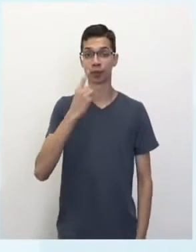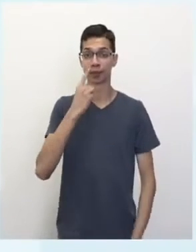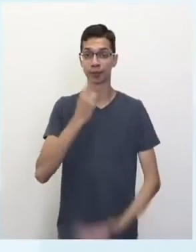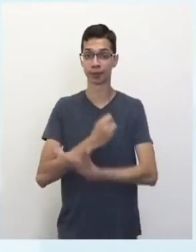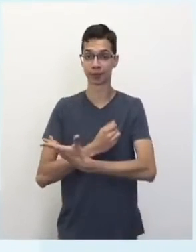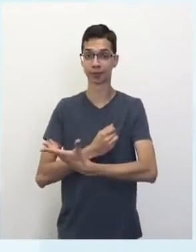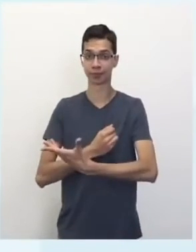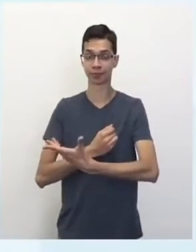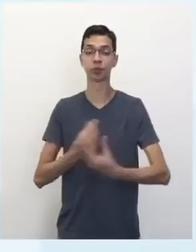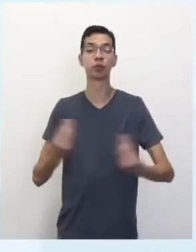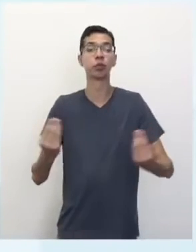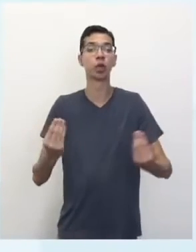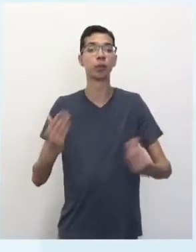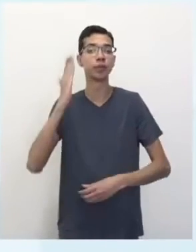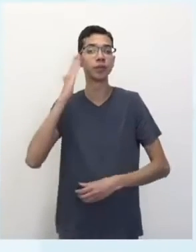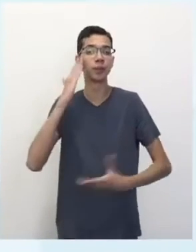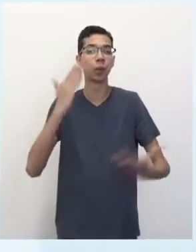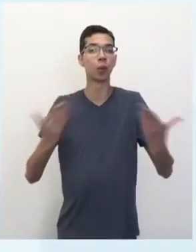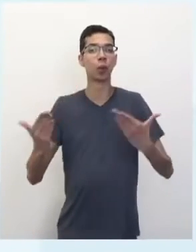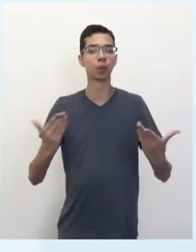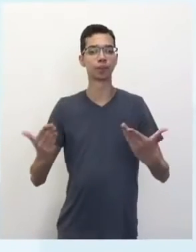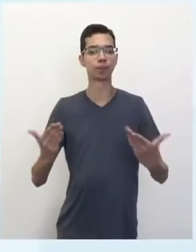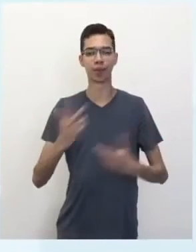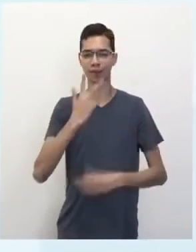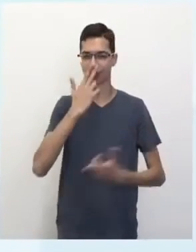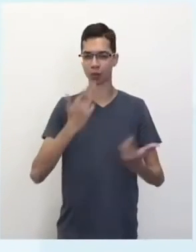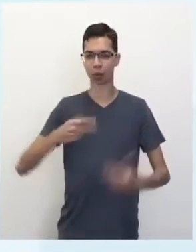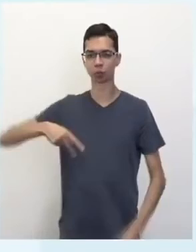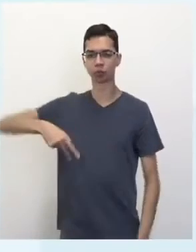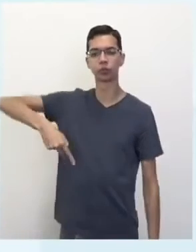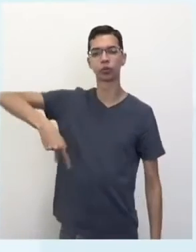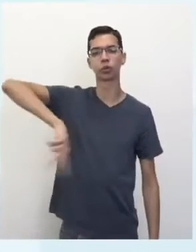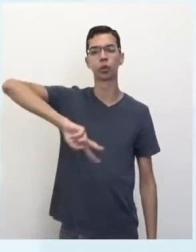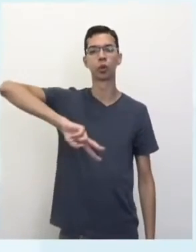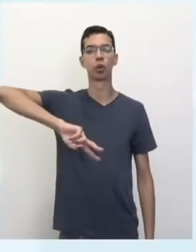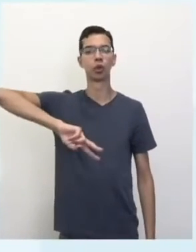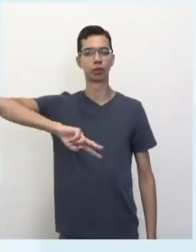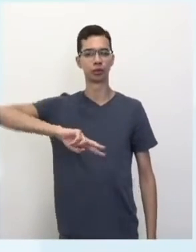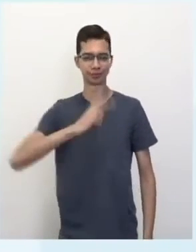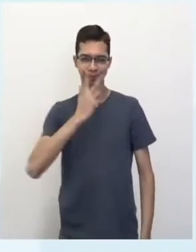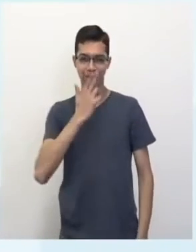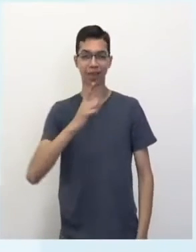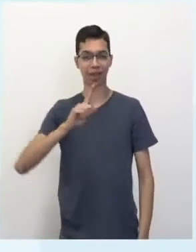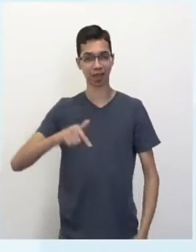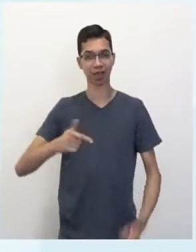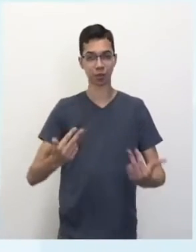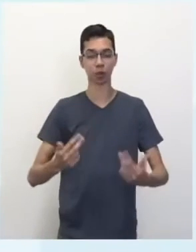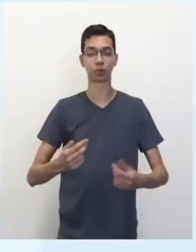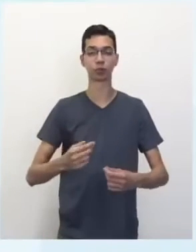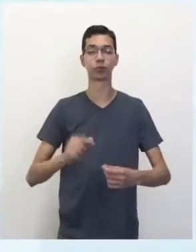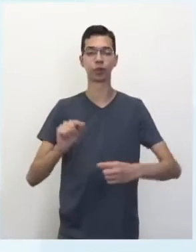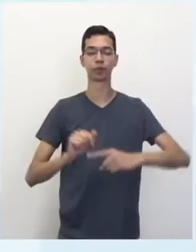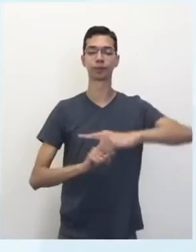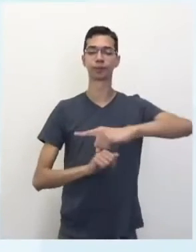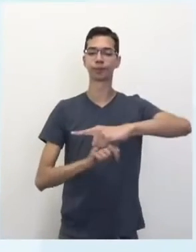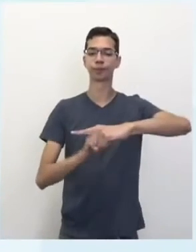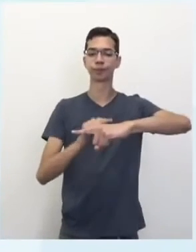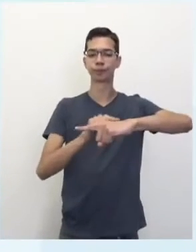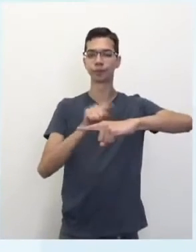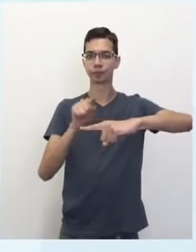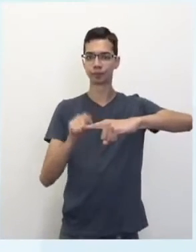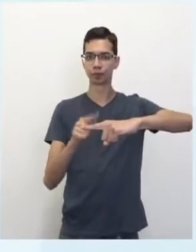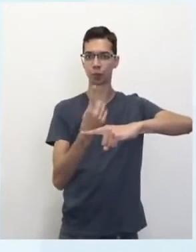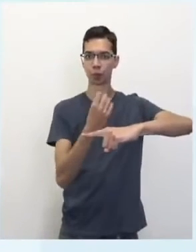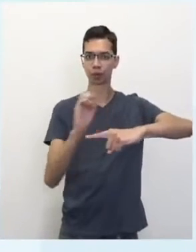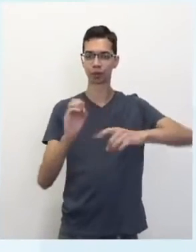no caso, que pode ser associado ao giro na manobra, 180 graus, como todo mundo aí comentou, né, Tony? E aí